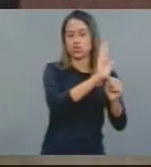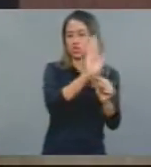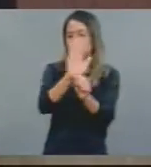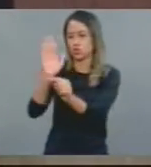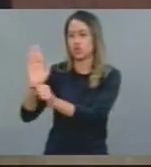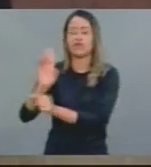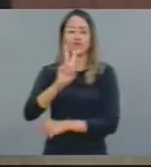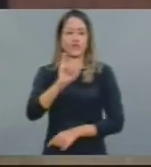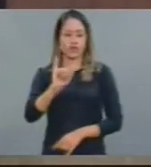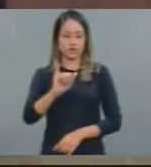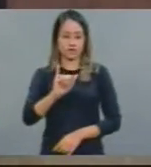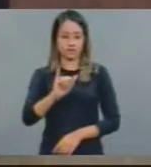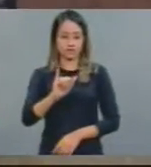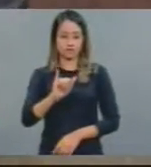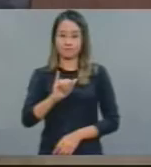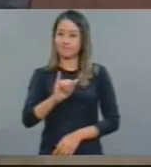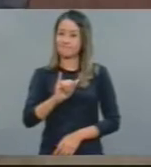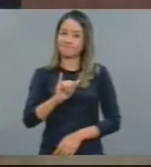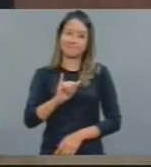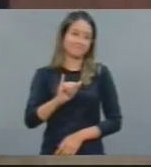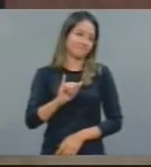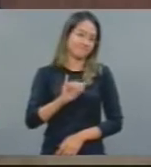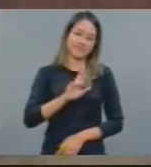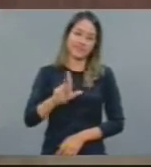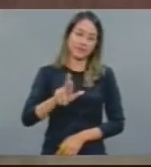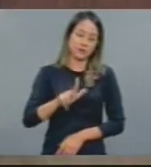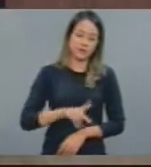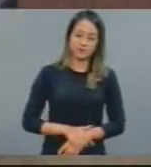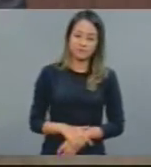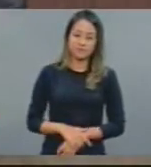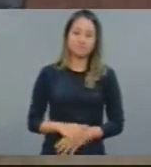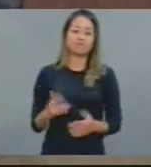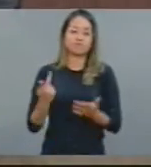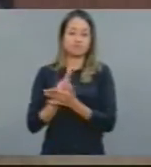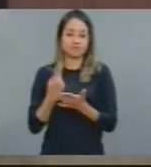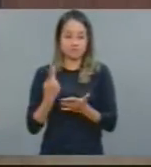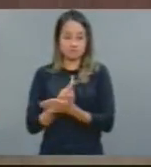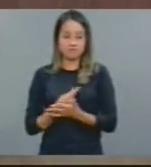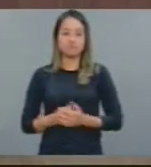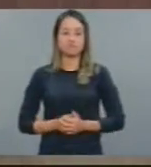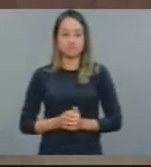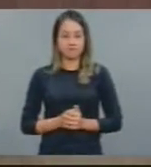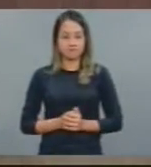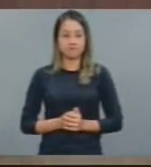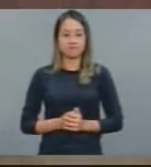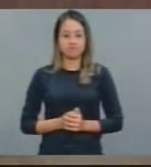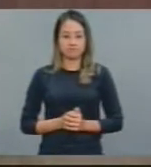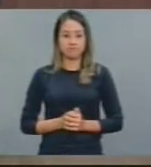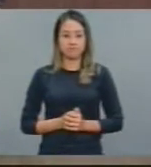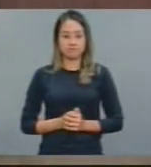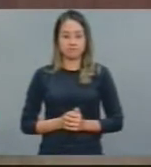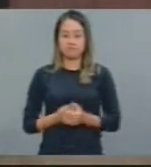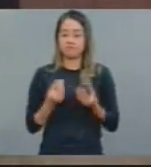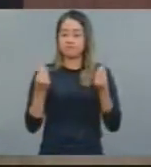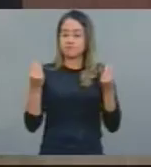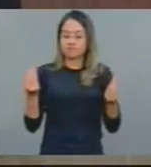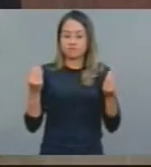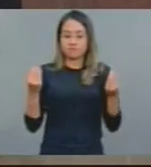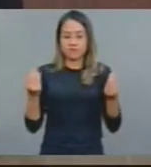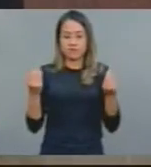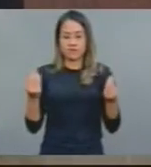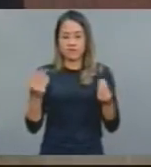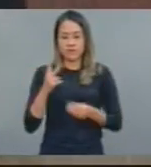popular? Essa medida é antipovo. Essa medida é antipopular, é uma medida impopular, é uma medida